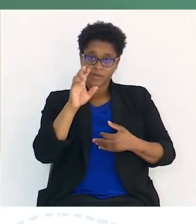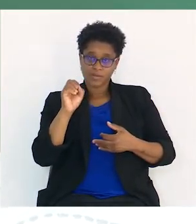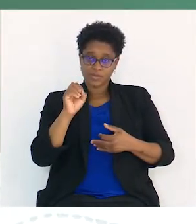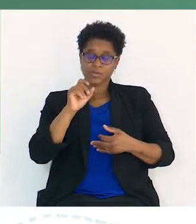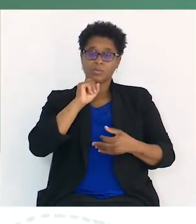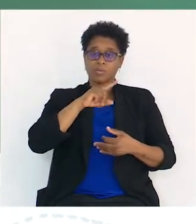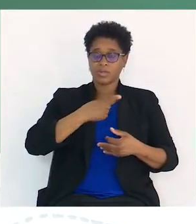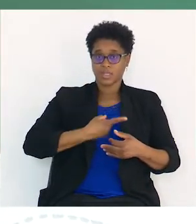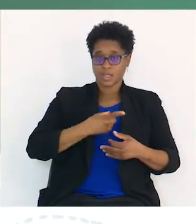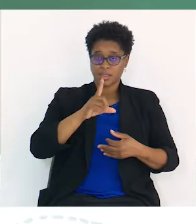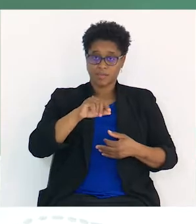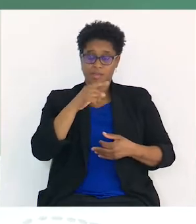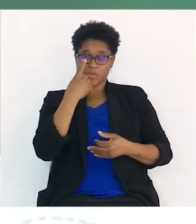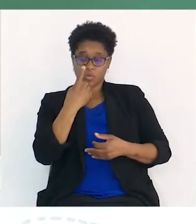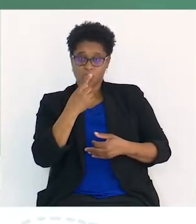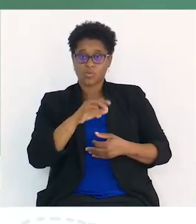e podem ser um